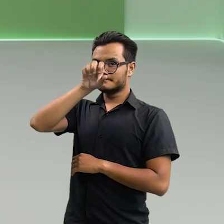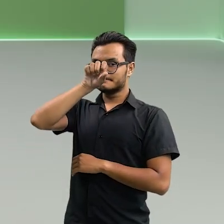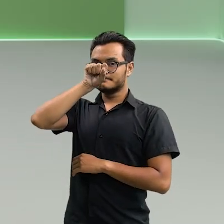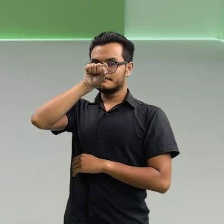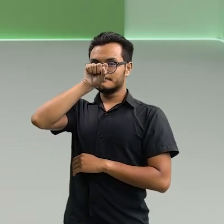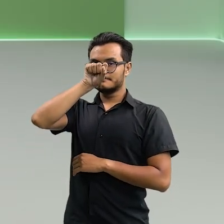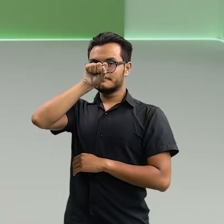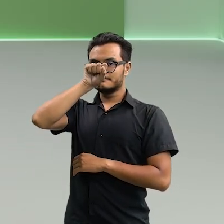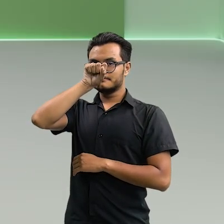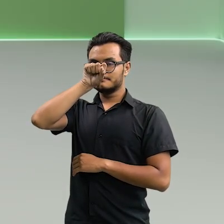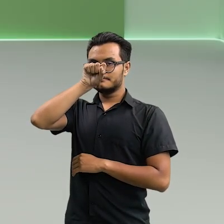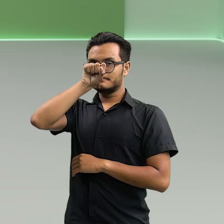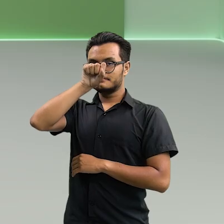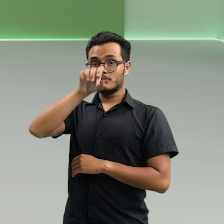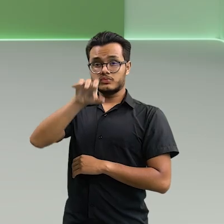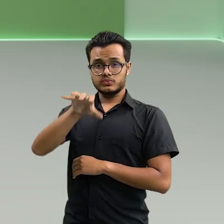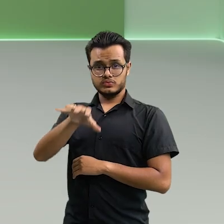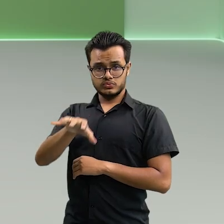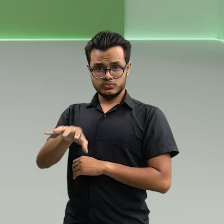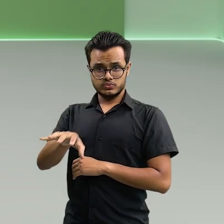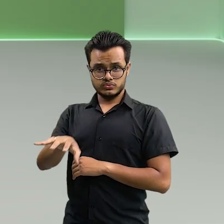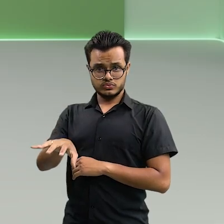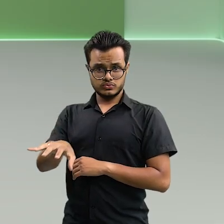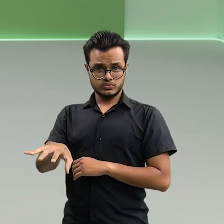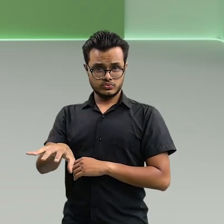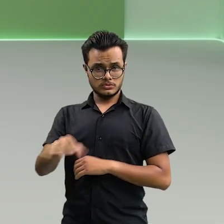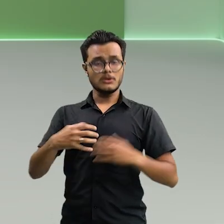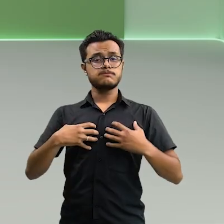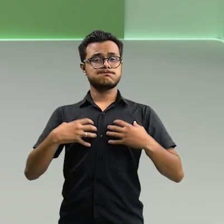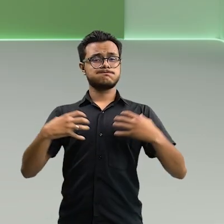contrai, contrai. Expira,